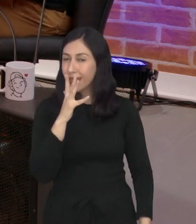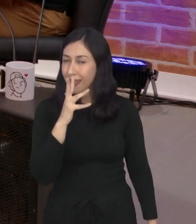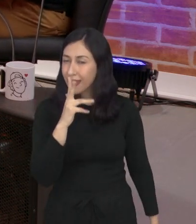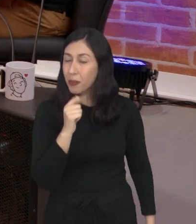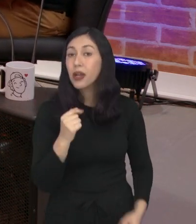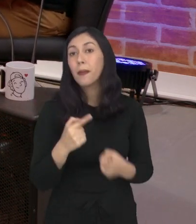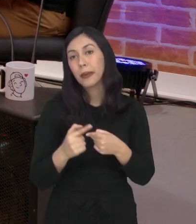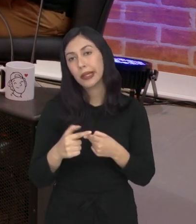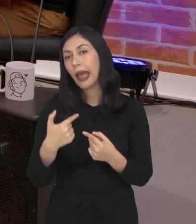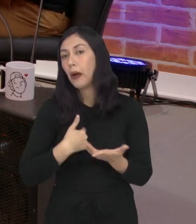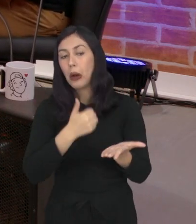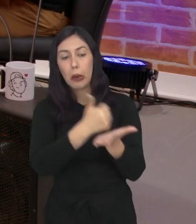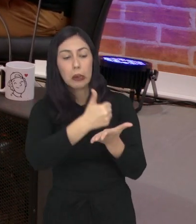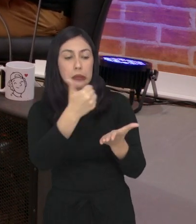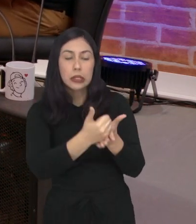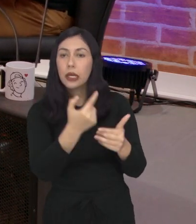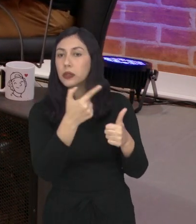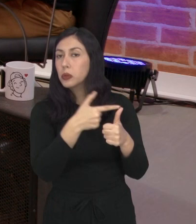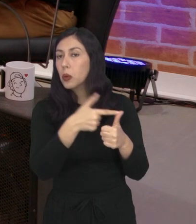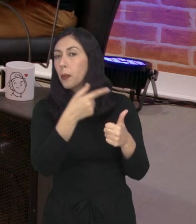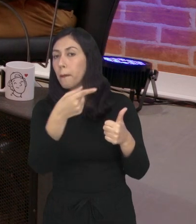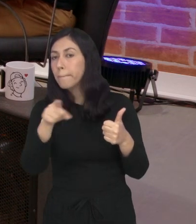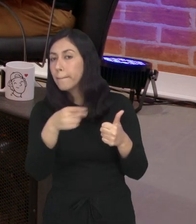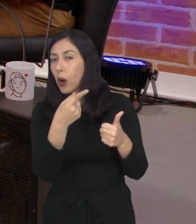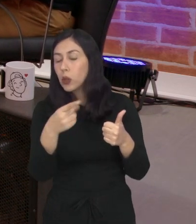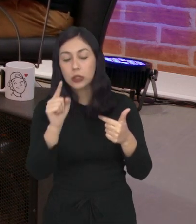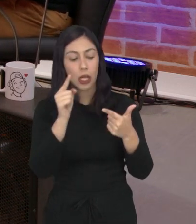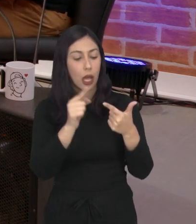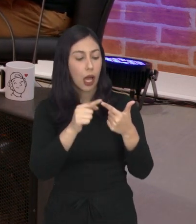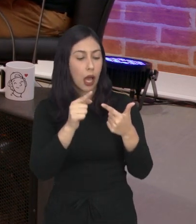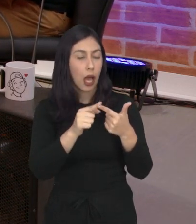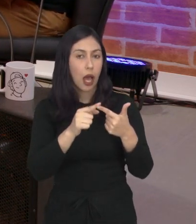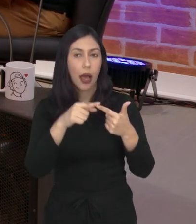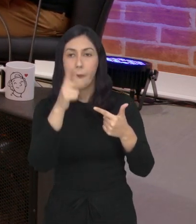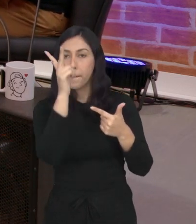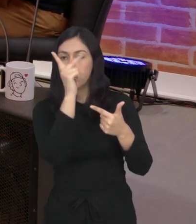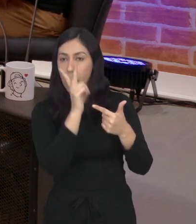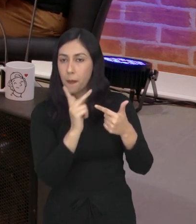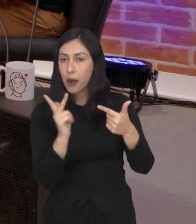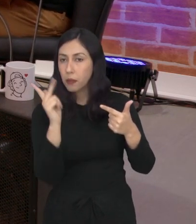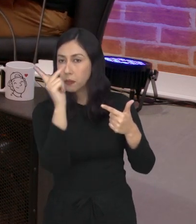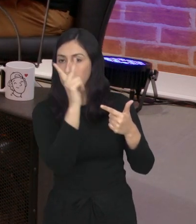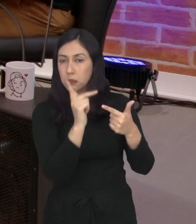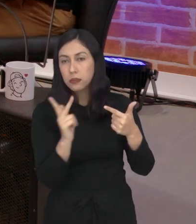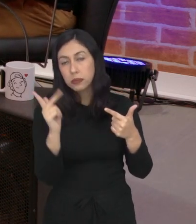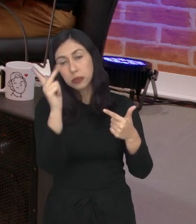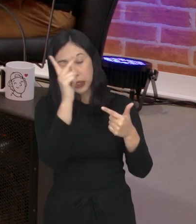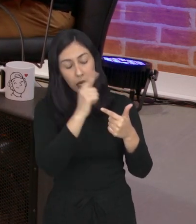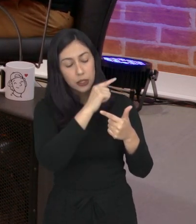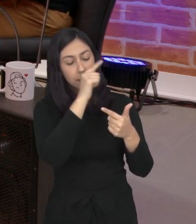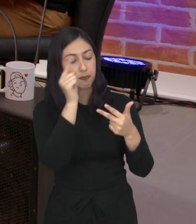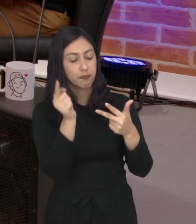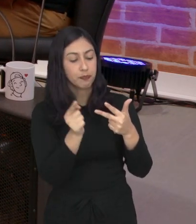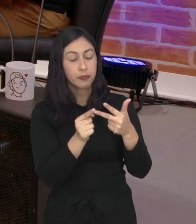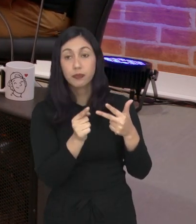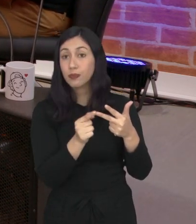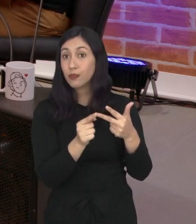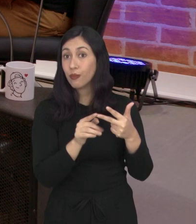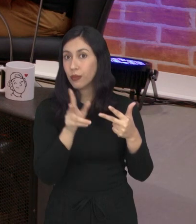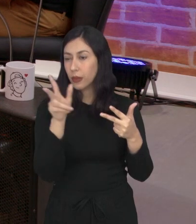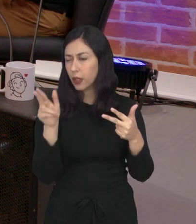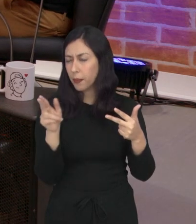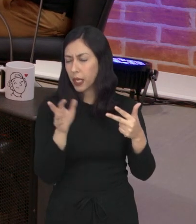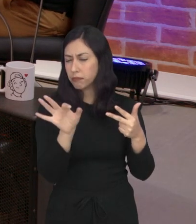Porque eu contrato um rapaz pra poder compor a música, eu mando fazer a arte dos personagens, né, o desenho dos personagens, e eu edito